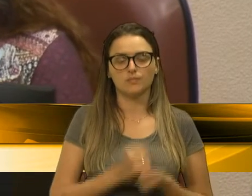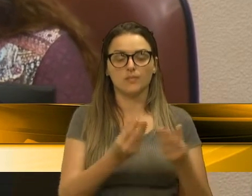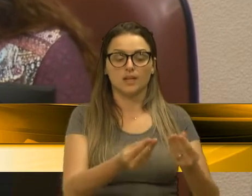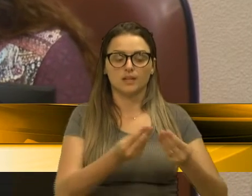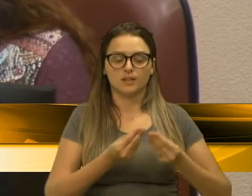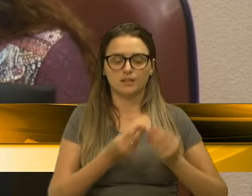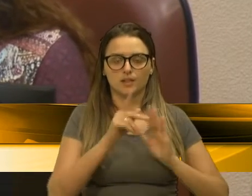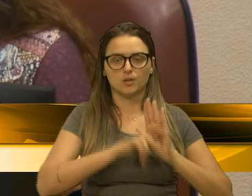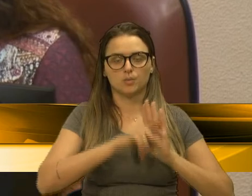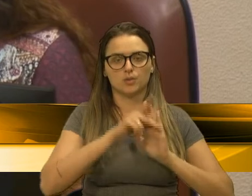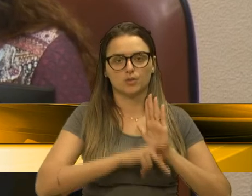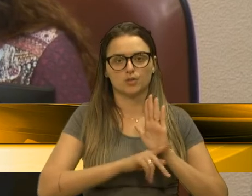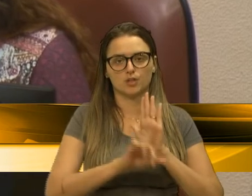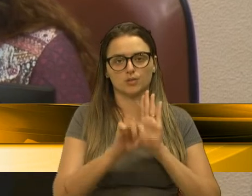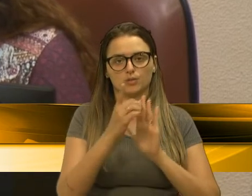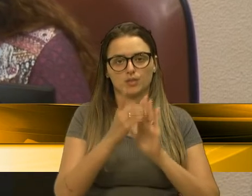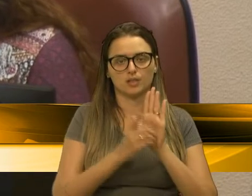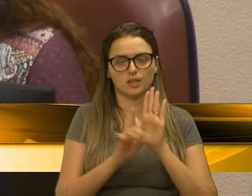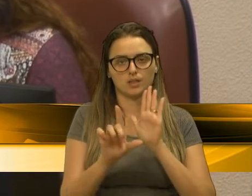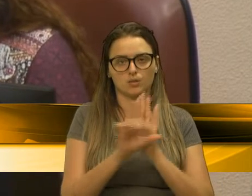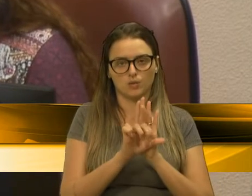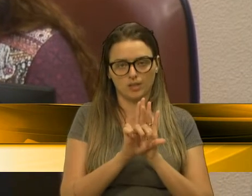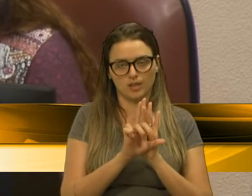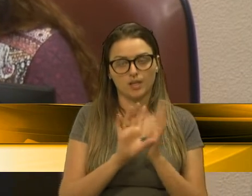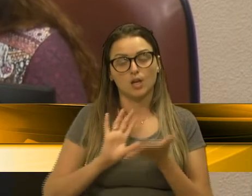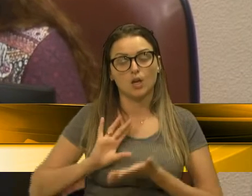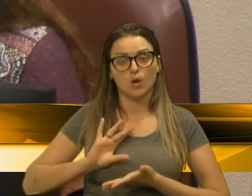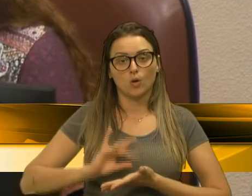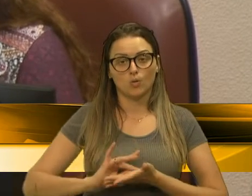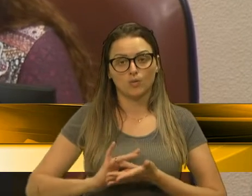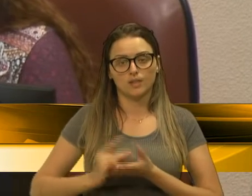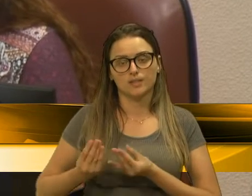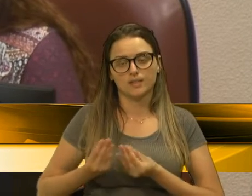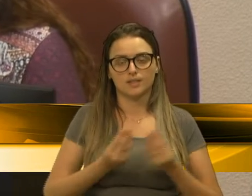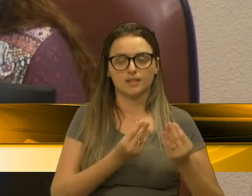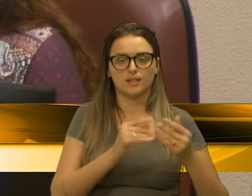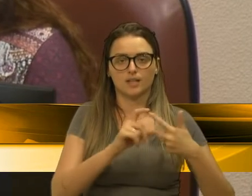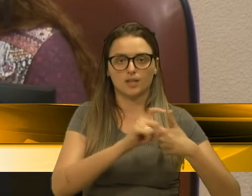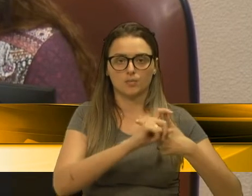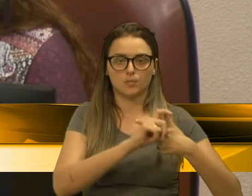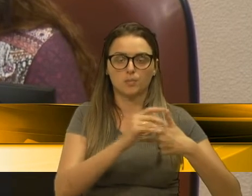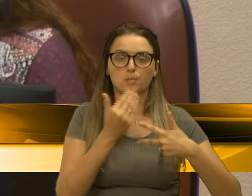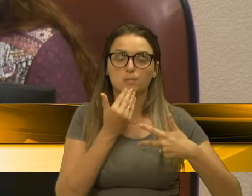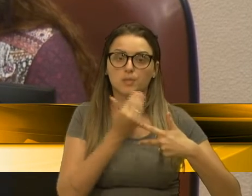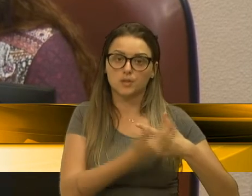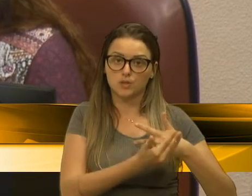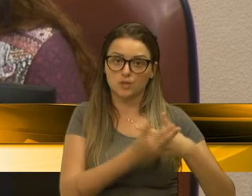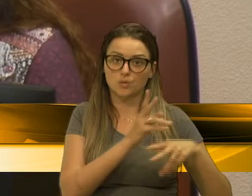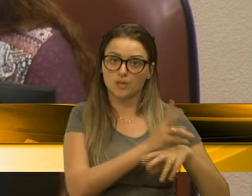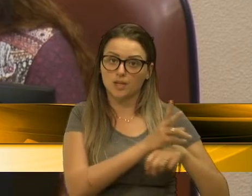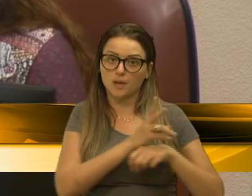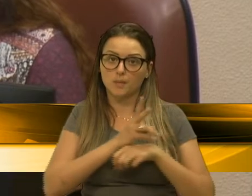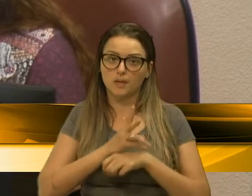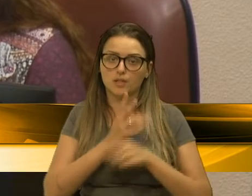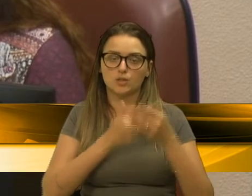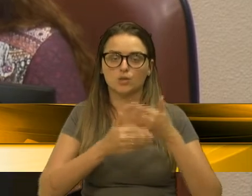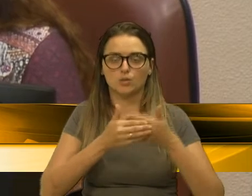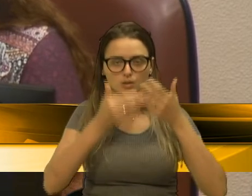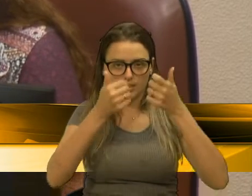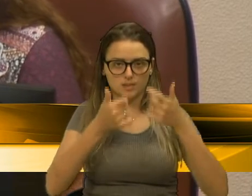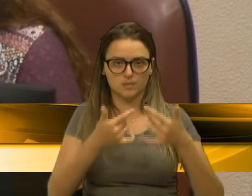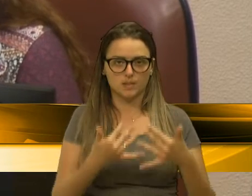Recebido o projeto de decreto legislativo, a mesa oficiará ao Poder Executivo, solicitando que preste os esclarecimentos que